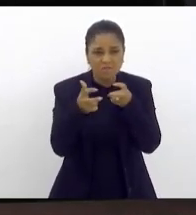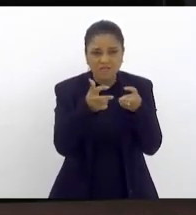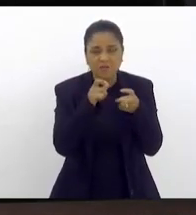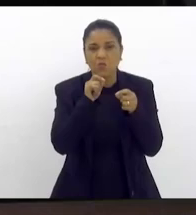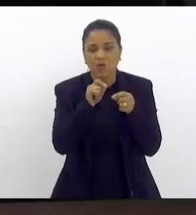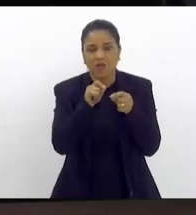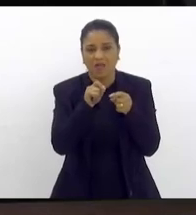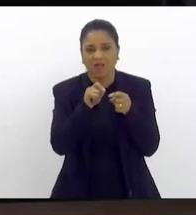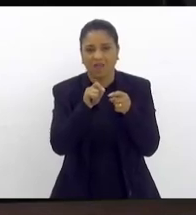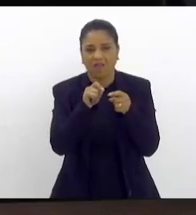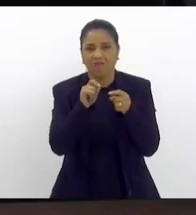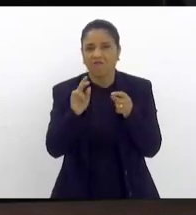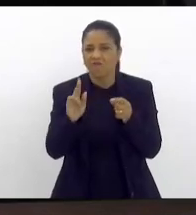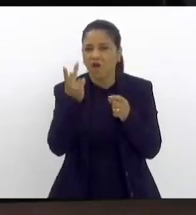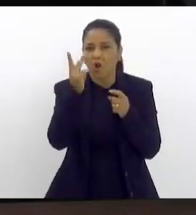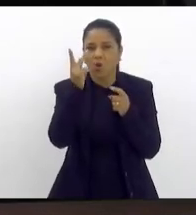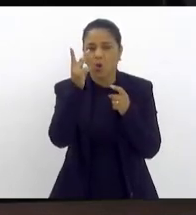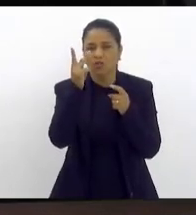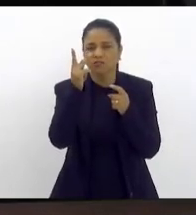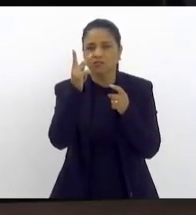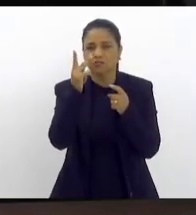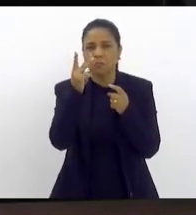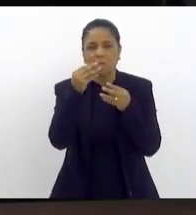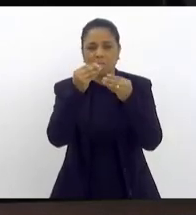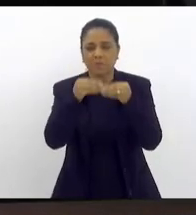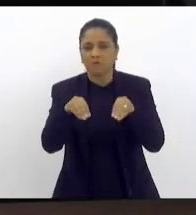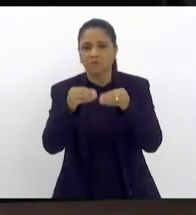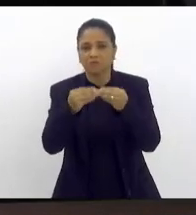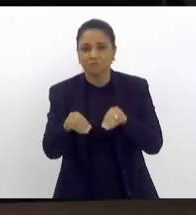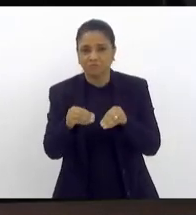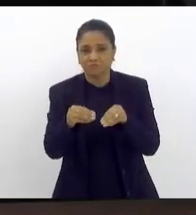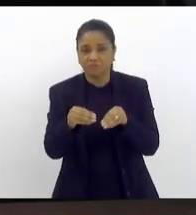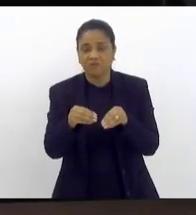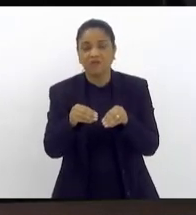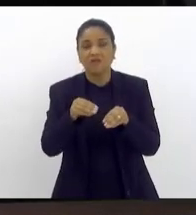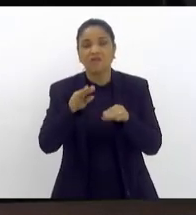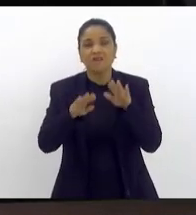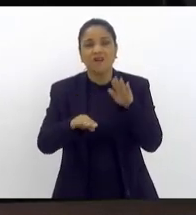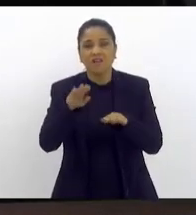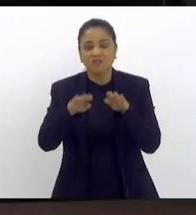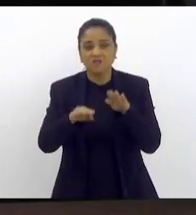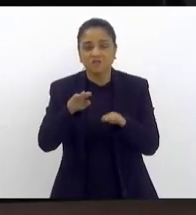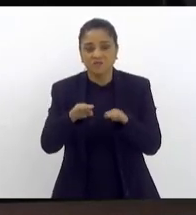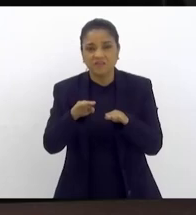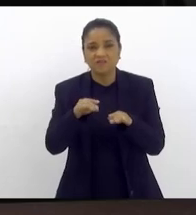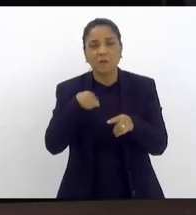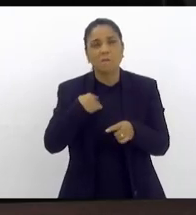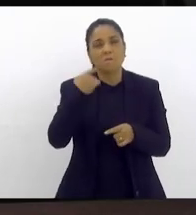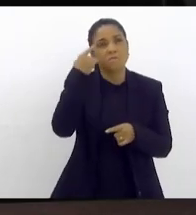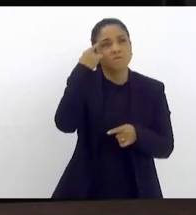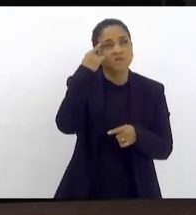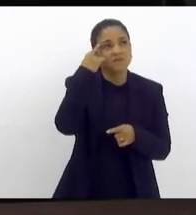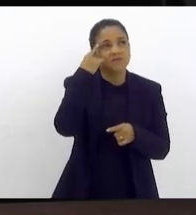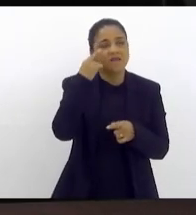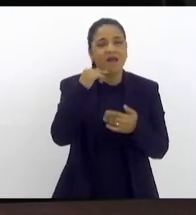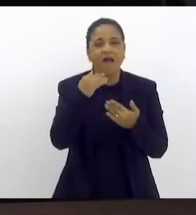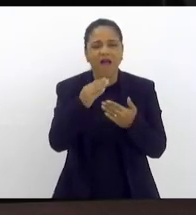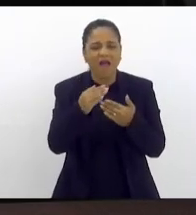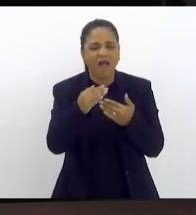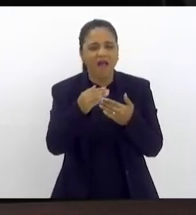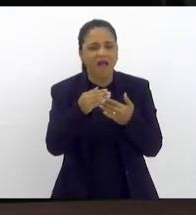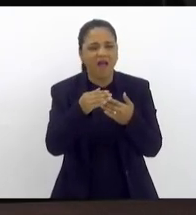na questão de valores muitas vezes a gente Visa remediar ao invés de